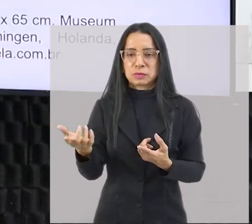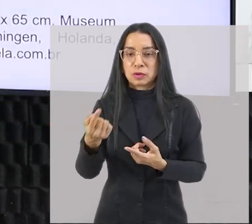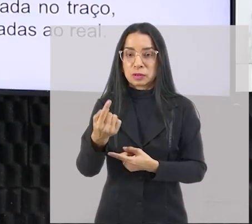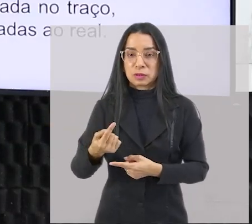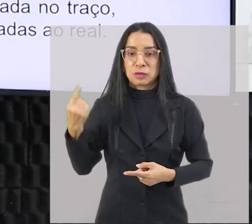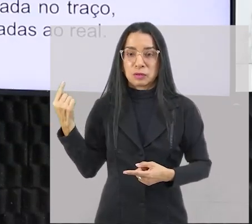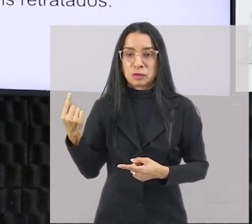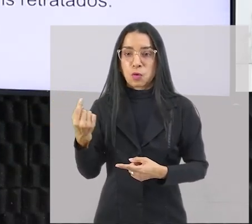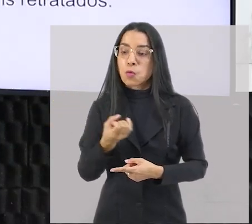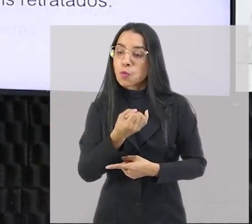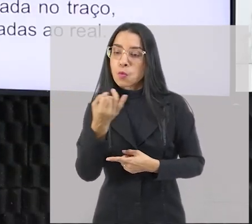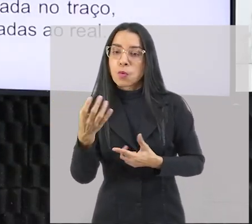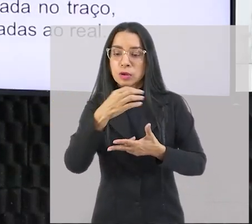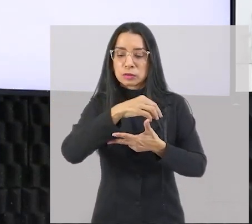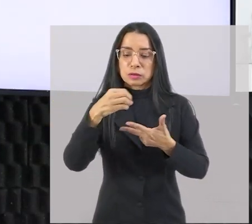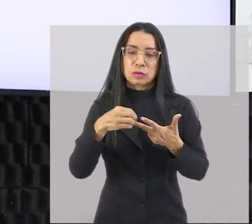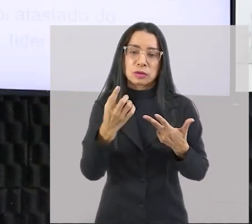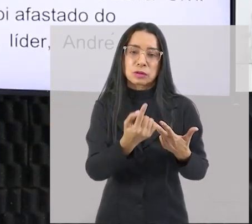Enem 2015,